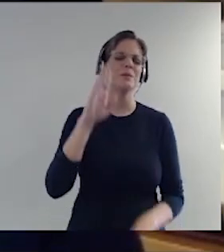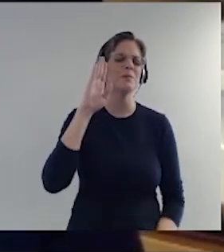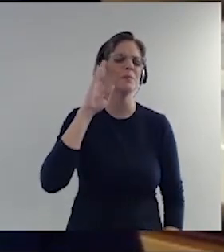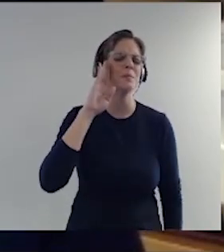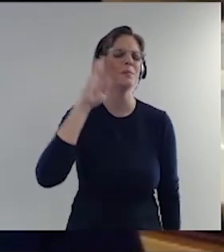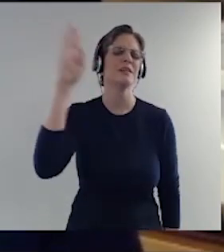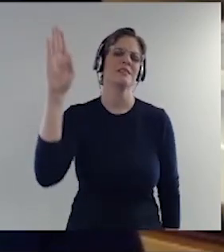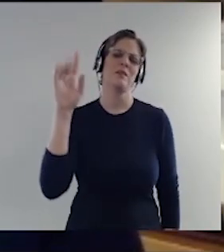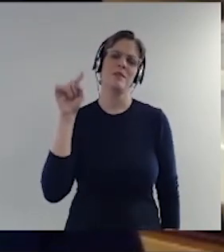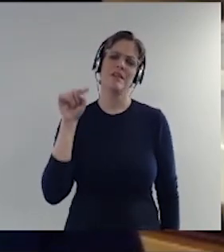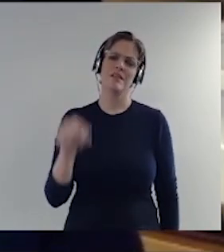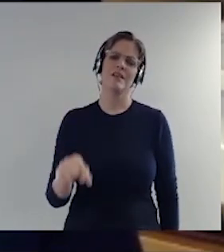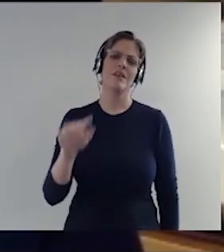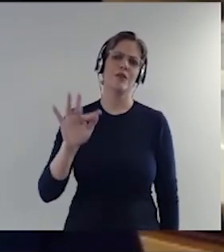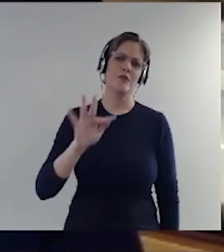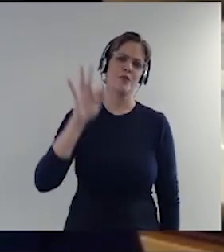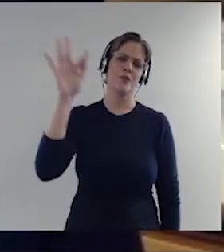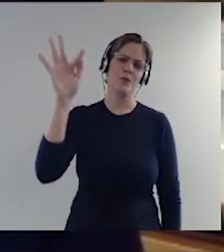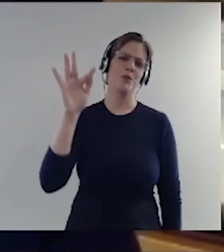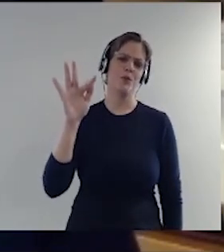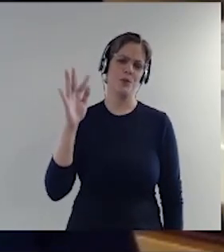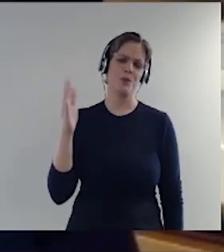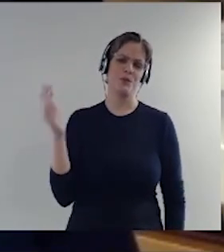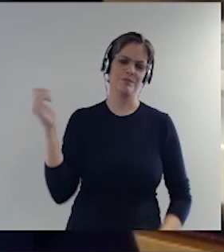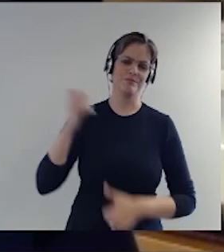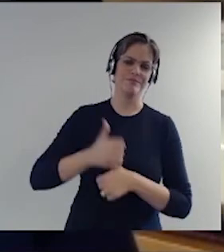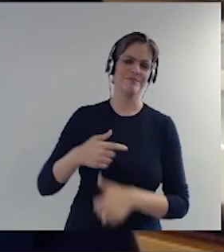dia estarão no nosso lugar. Muito obrigado.